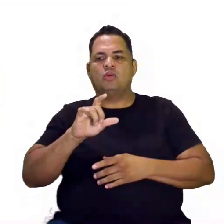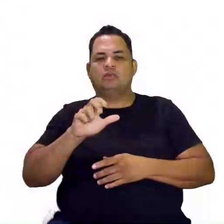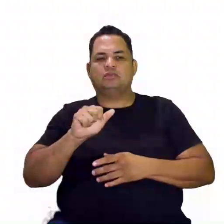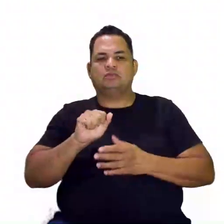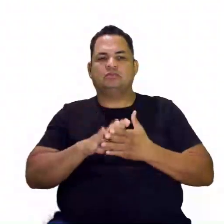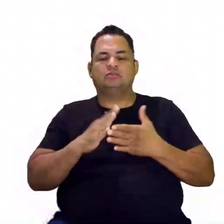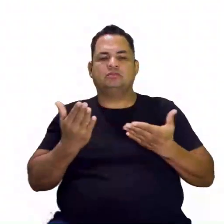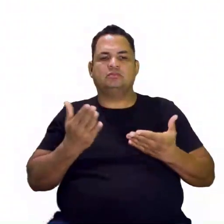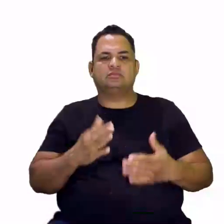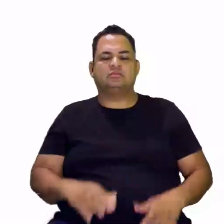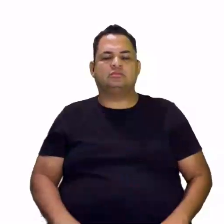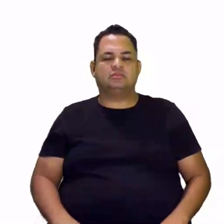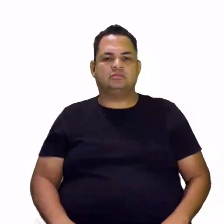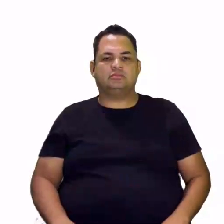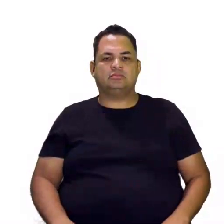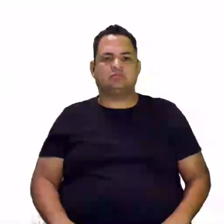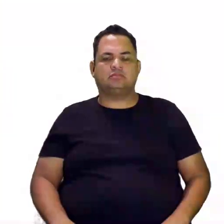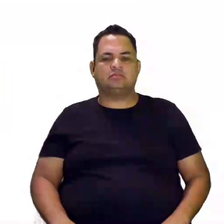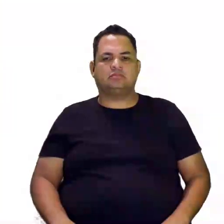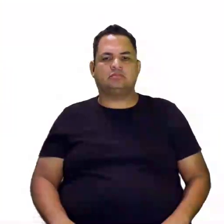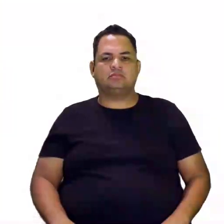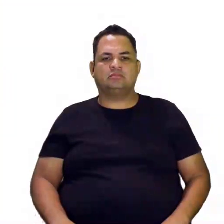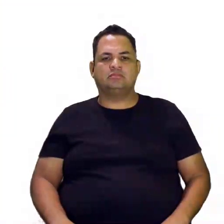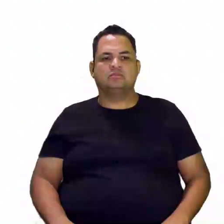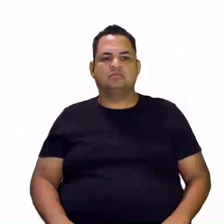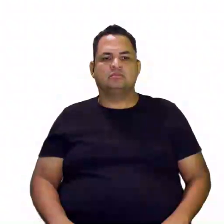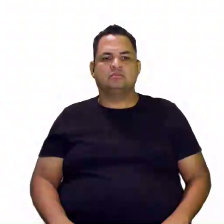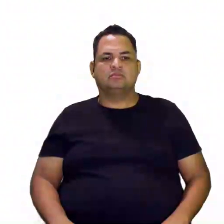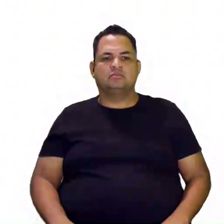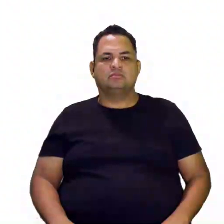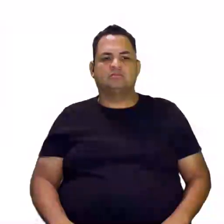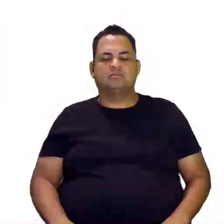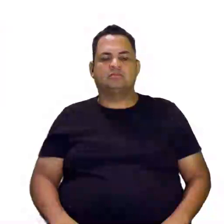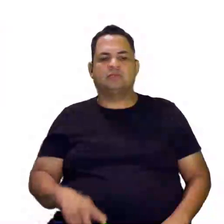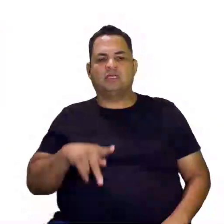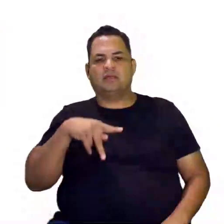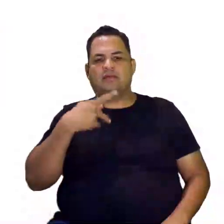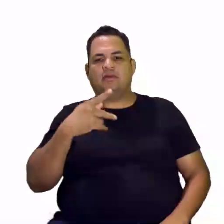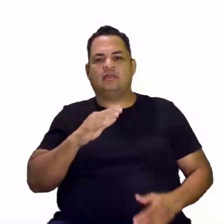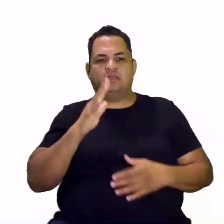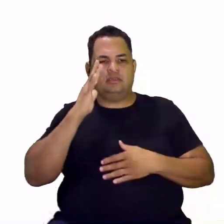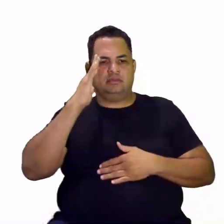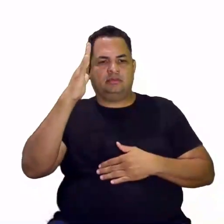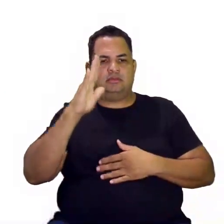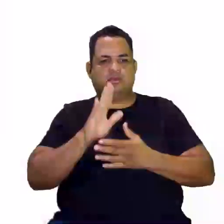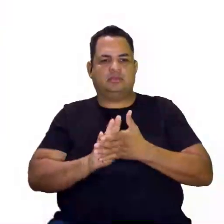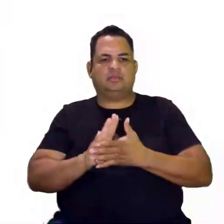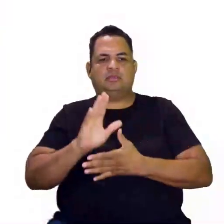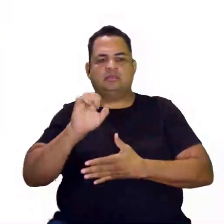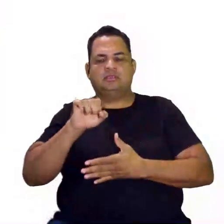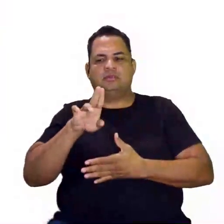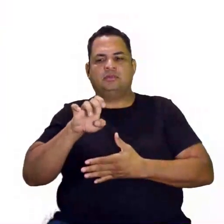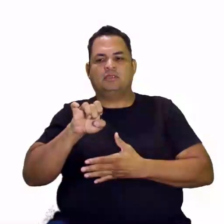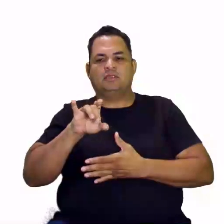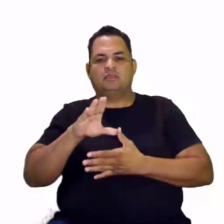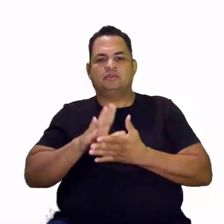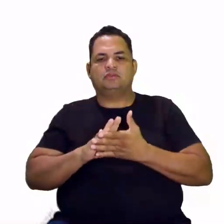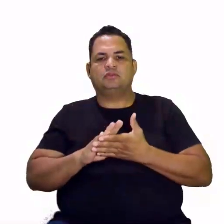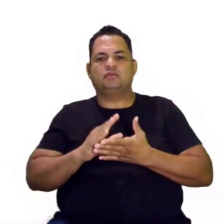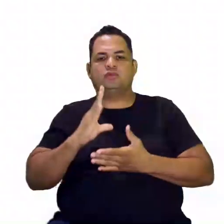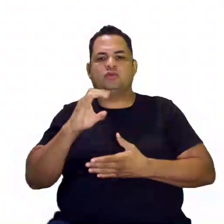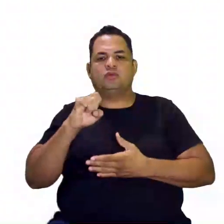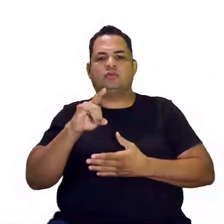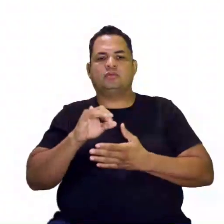Diz o seguinte, ela fala da teoria da endossimbiose ou da simbiose, onde os